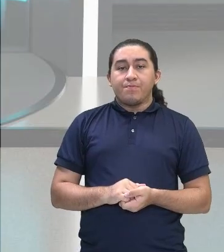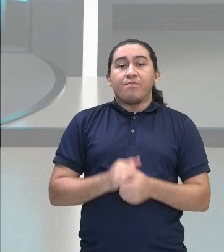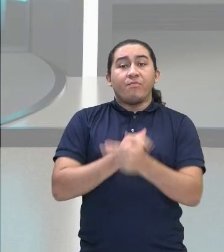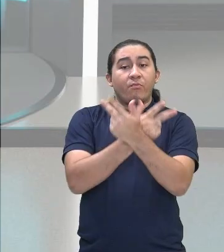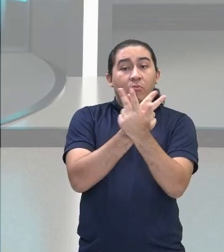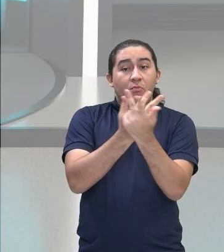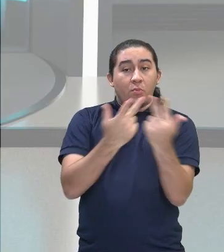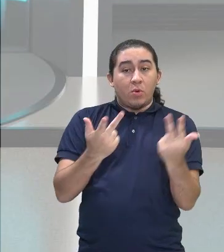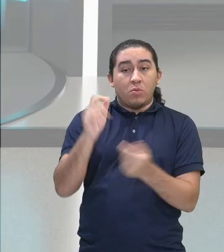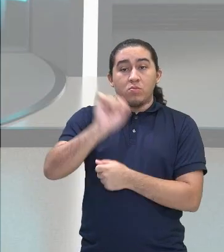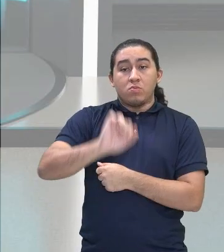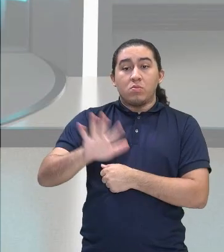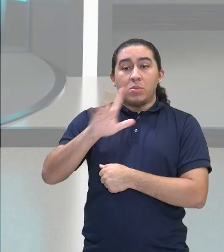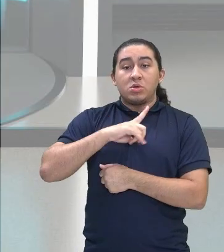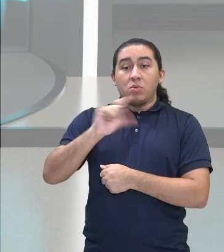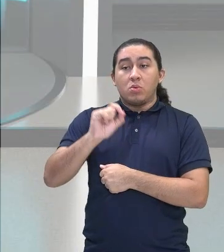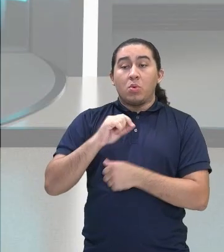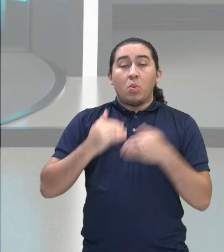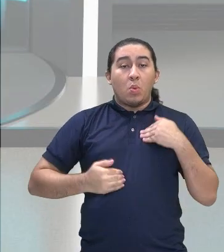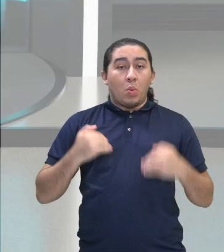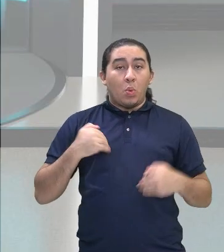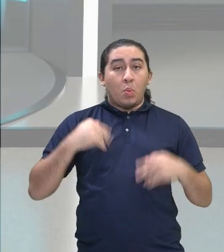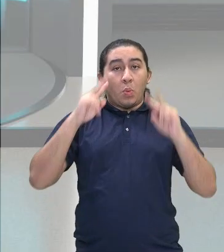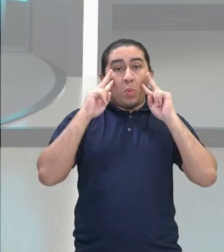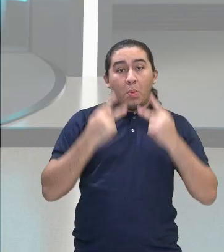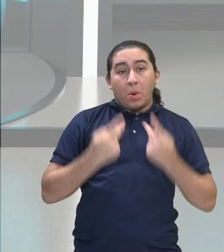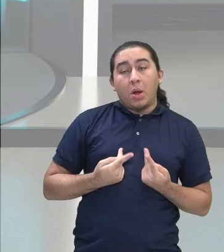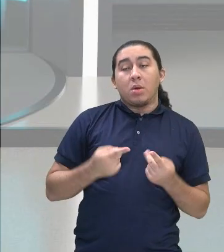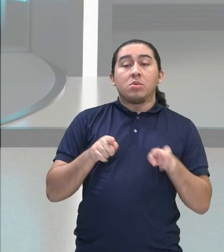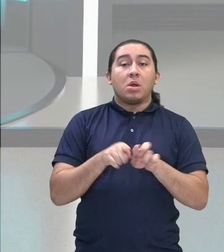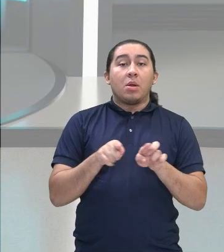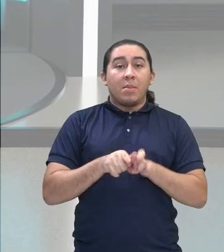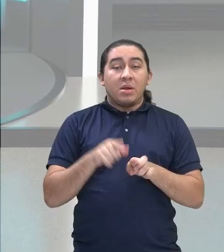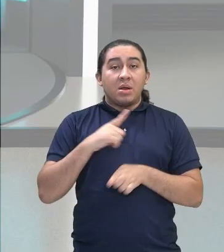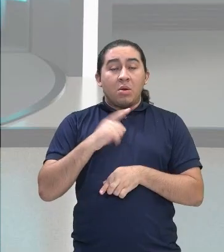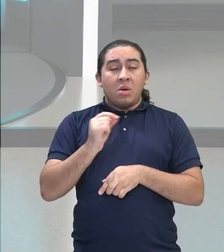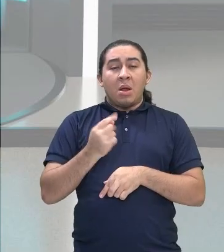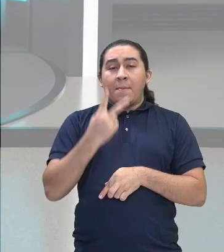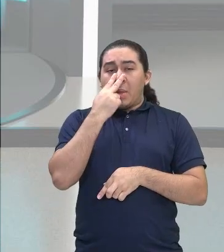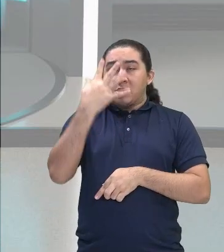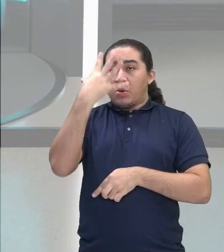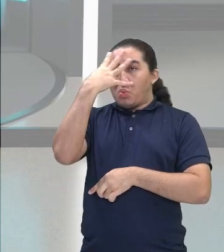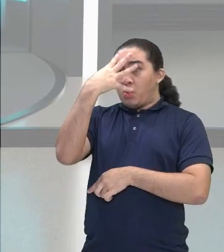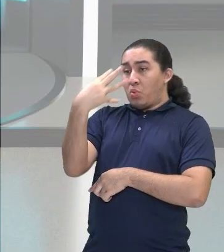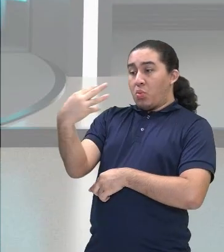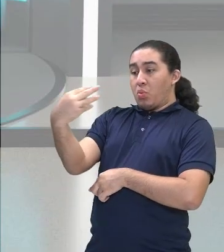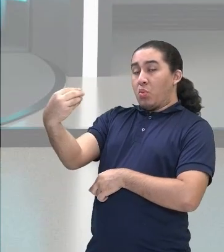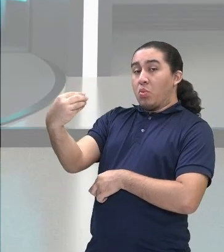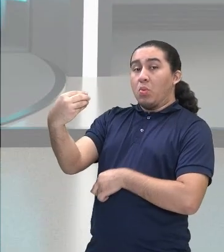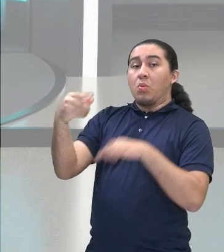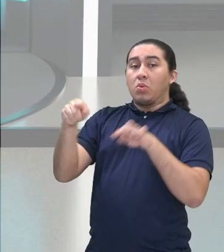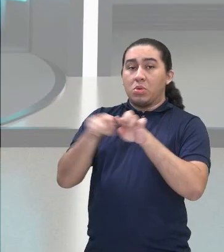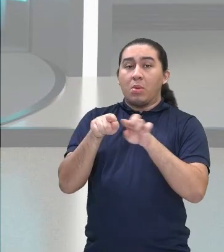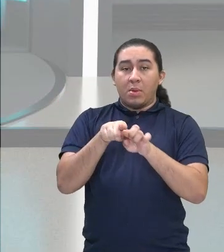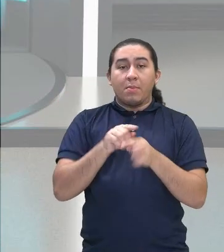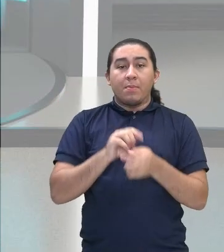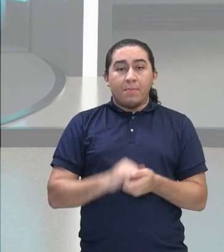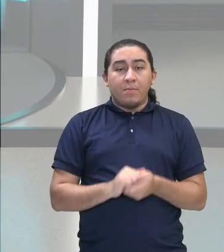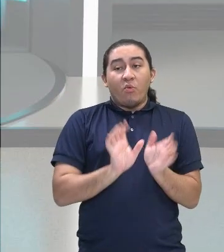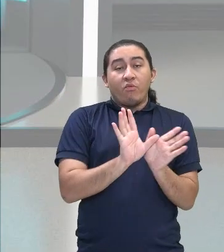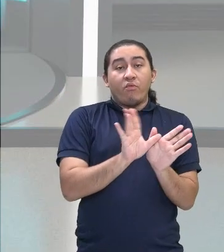imagens aqui que tem um corpo humano e a cabeça de animal, aqui podemos ver a cabeça de um chacal e de um falcão,